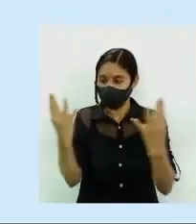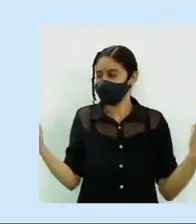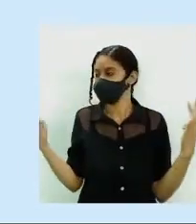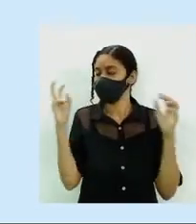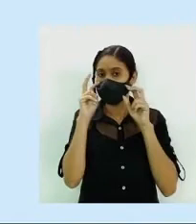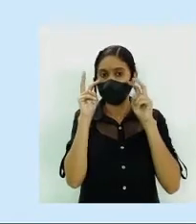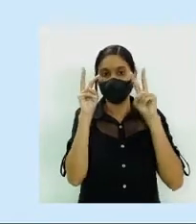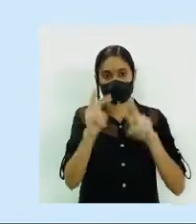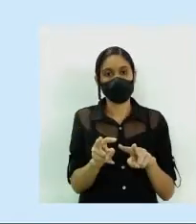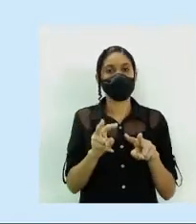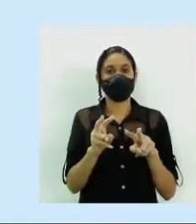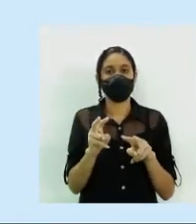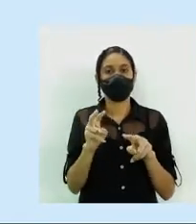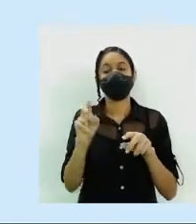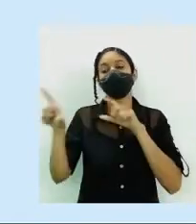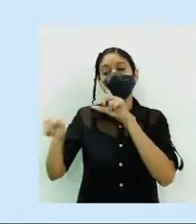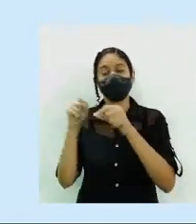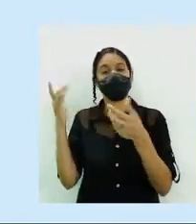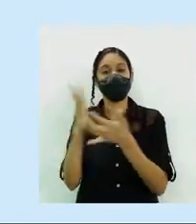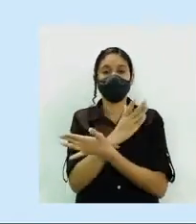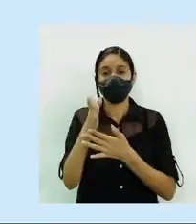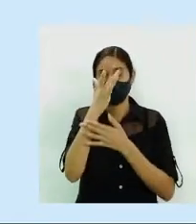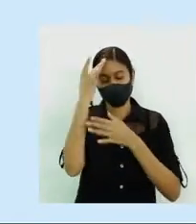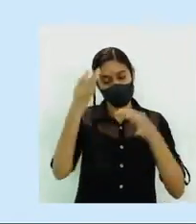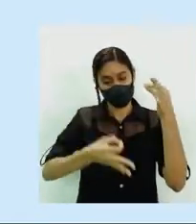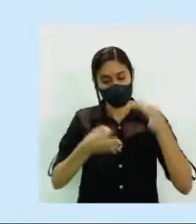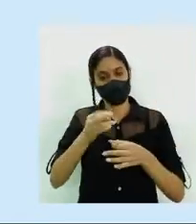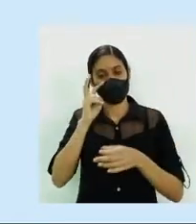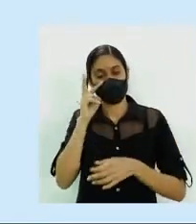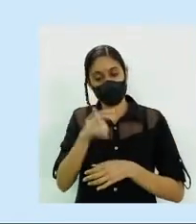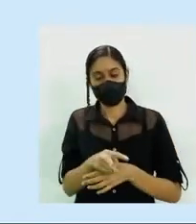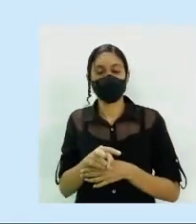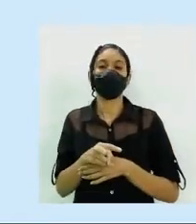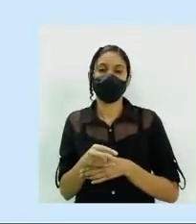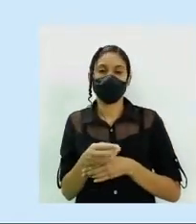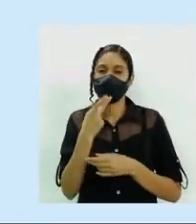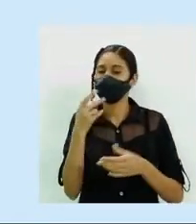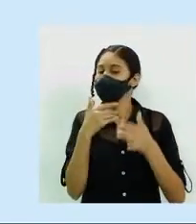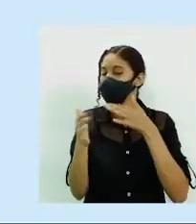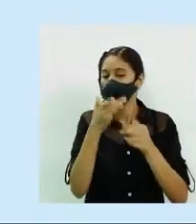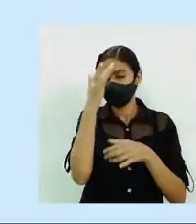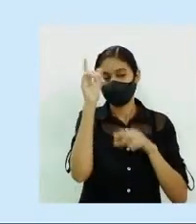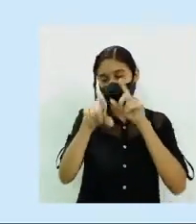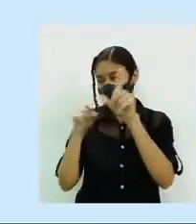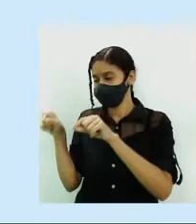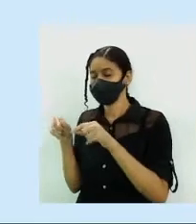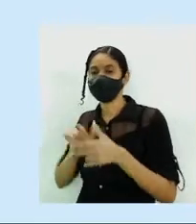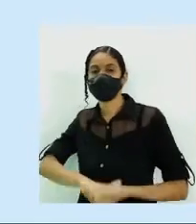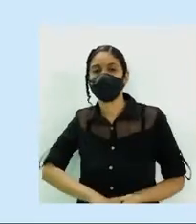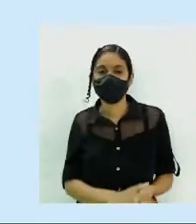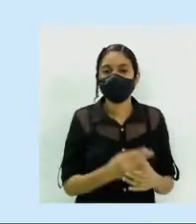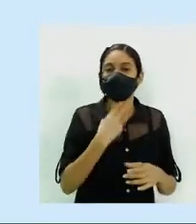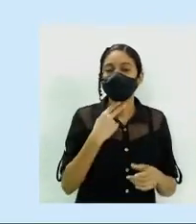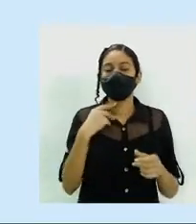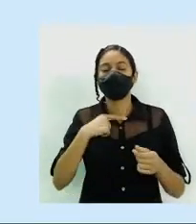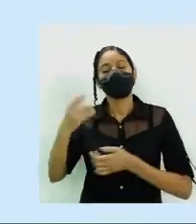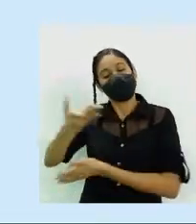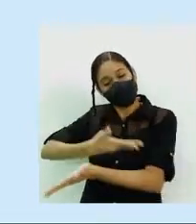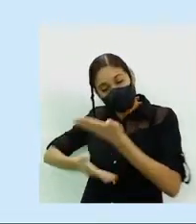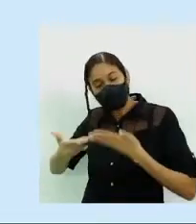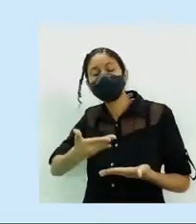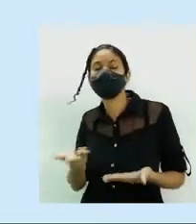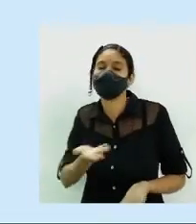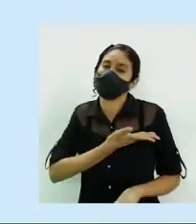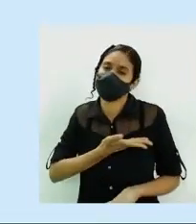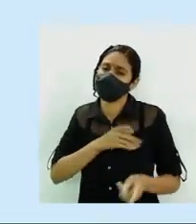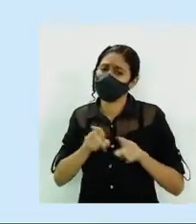Da plateia é que a gente seleciona os jurados. Eles são selecionados aleatoriamente, porque não pode haver uma relação nem